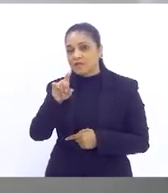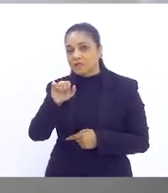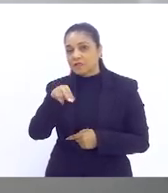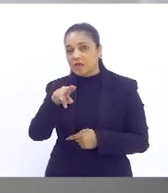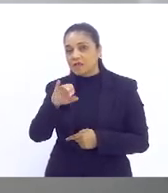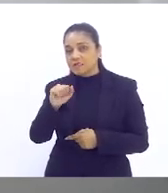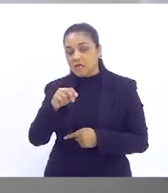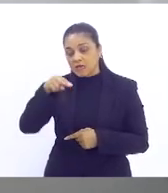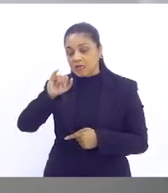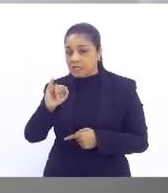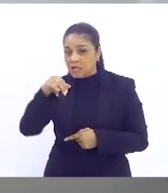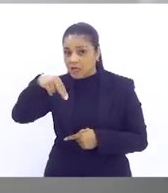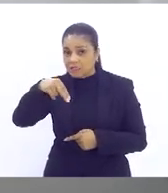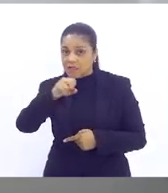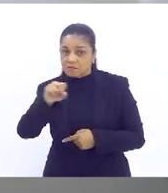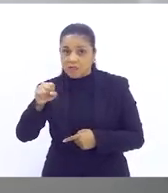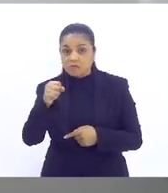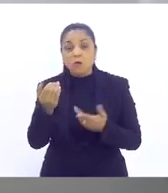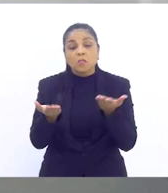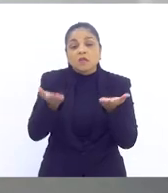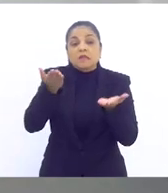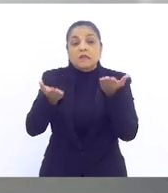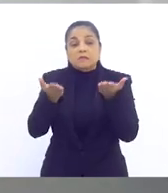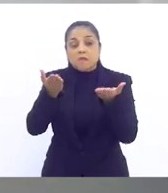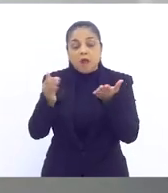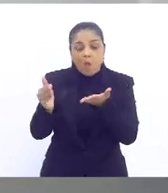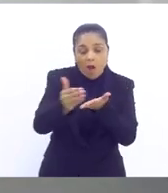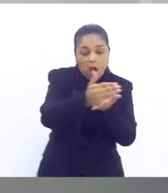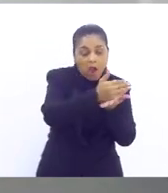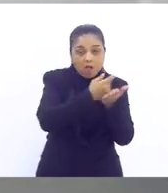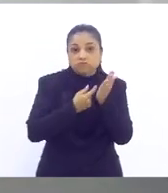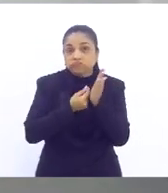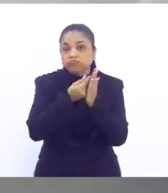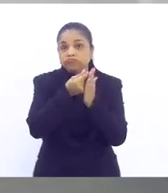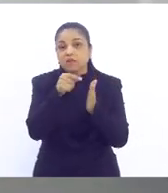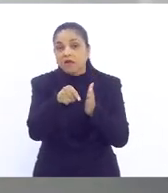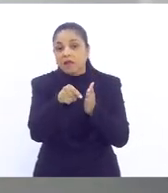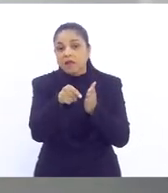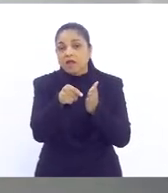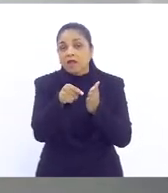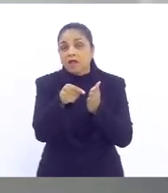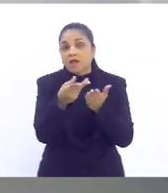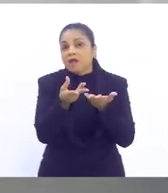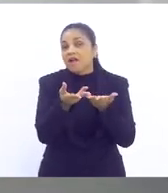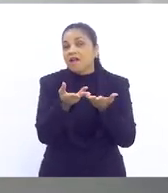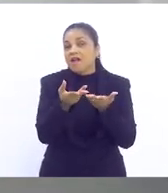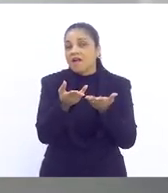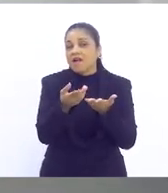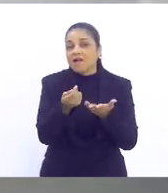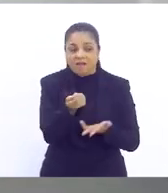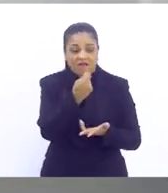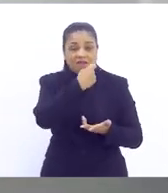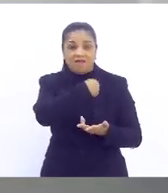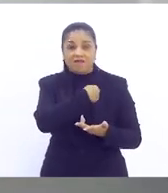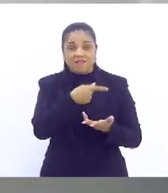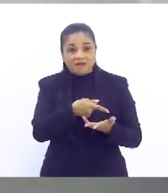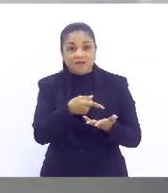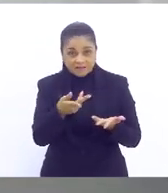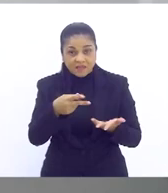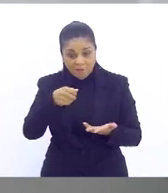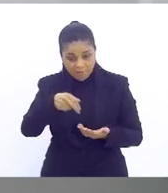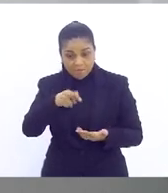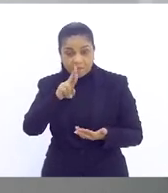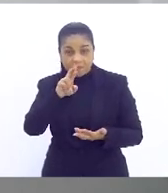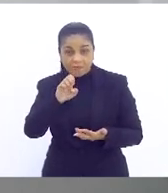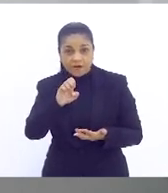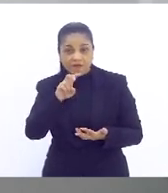não consegue fazer o equilíbrio né do financeiro questão da própria previdência então